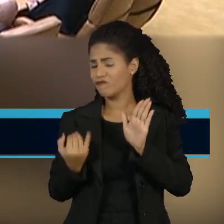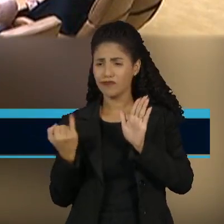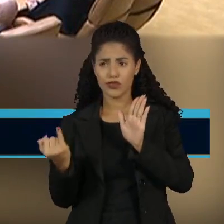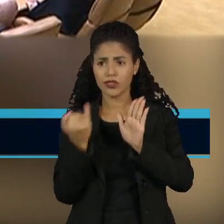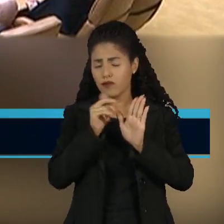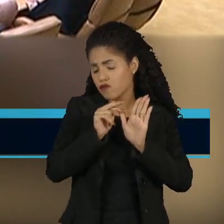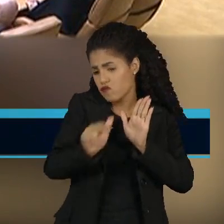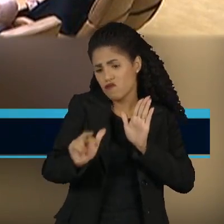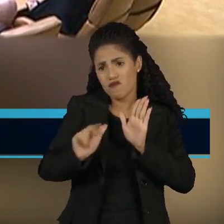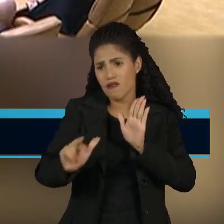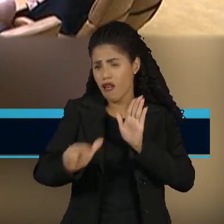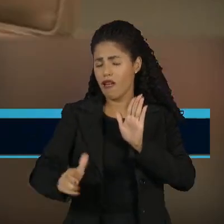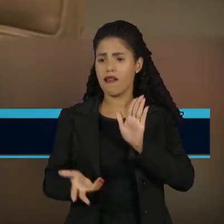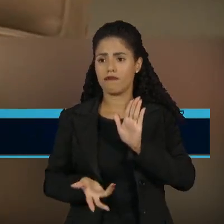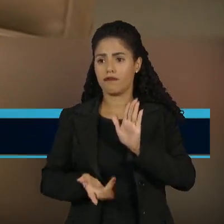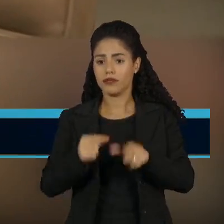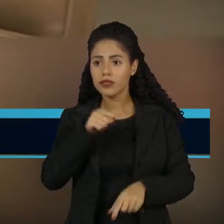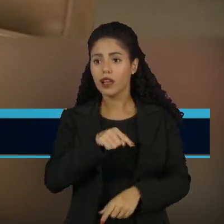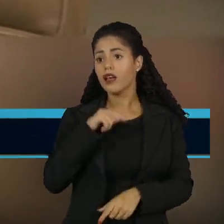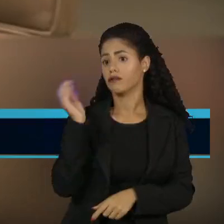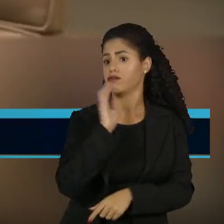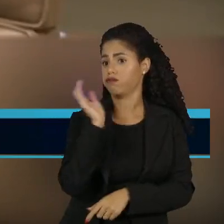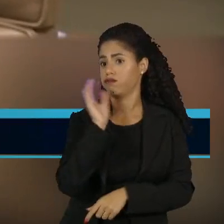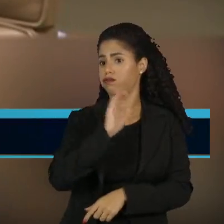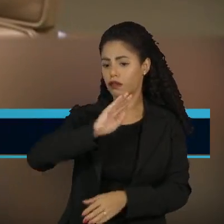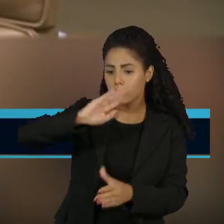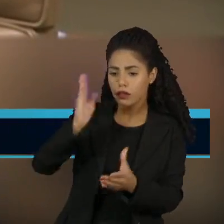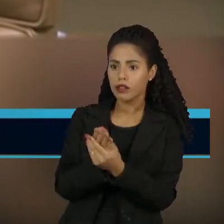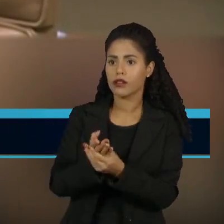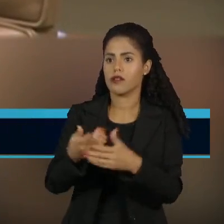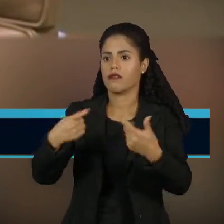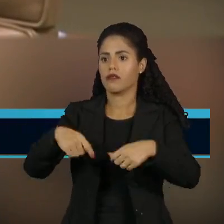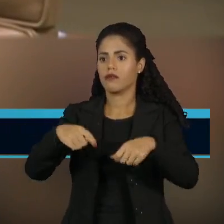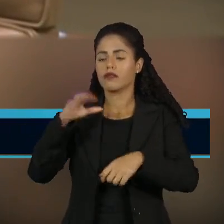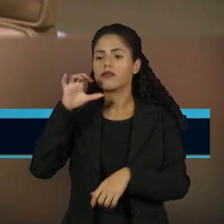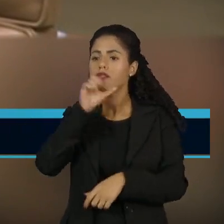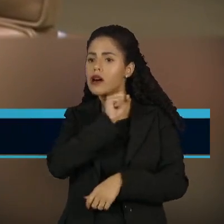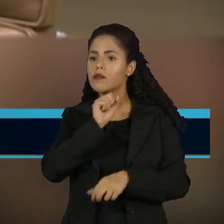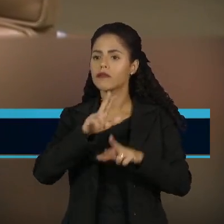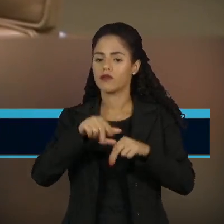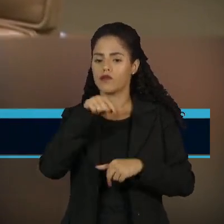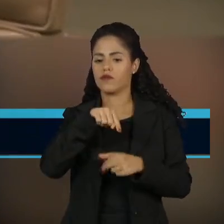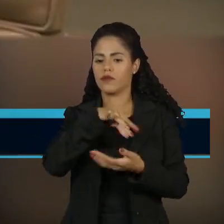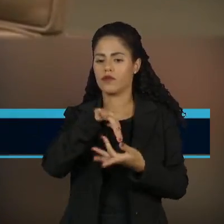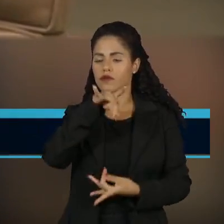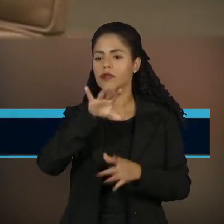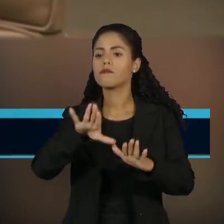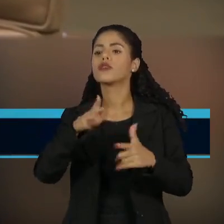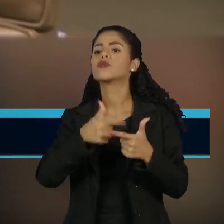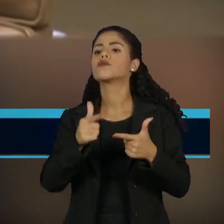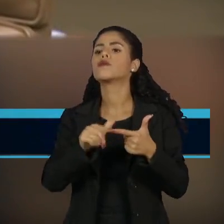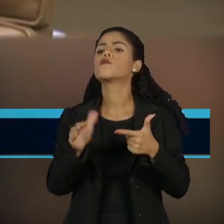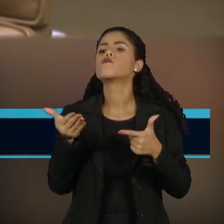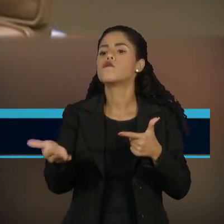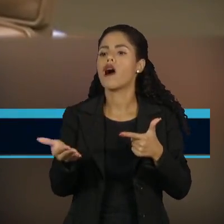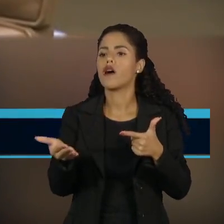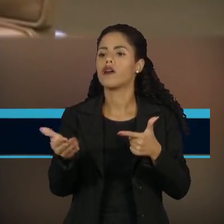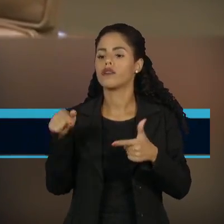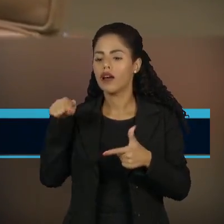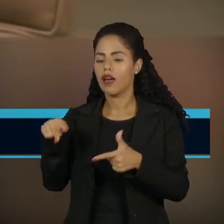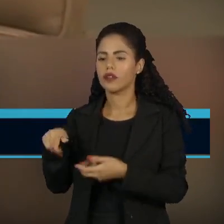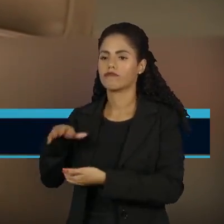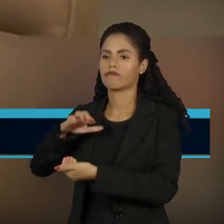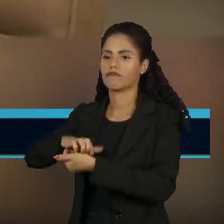resposta em relação a temas que são urgentes para a democracia. O problema é o Supremo